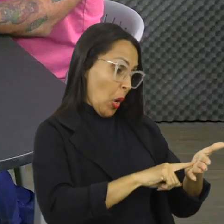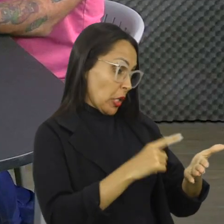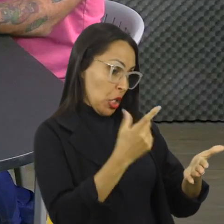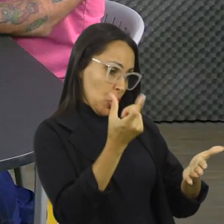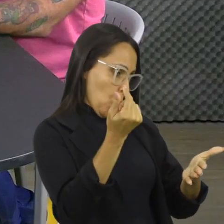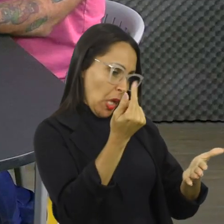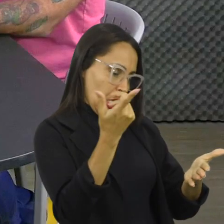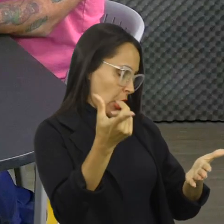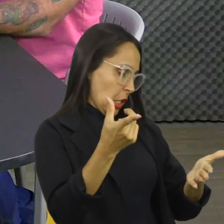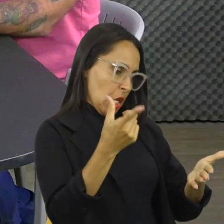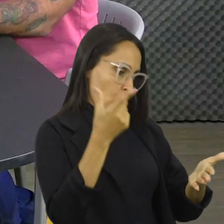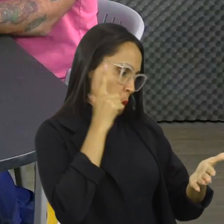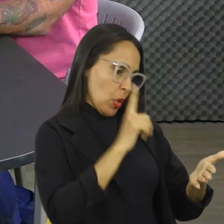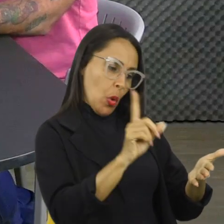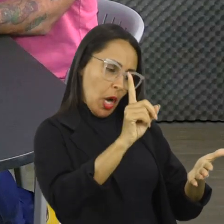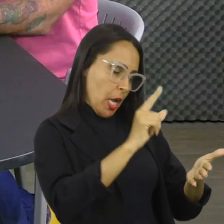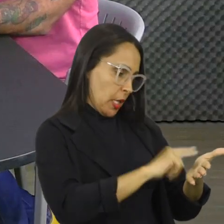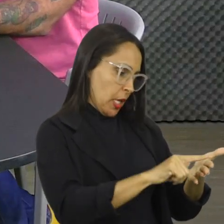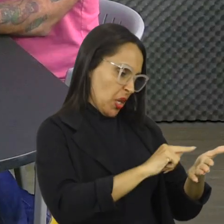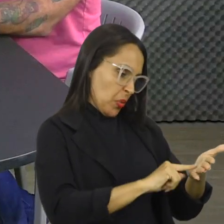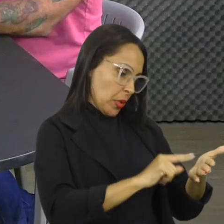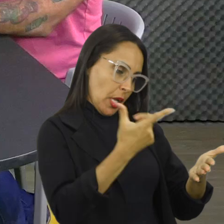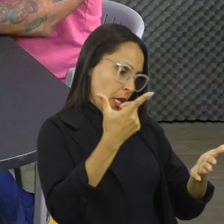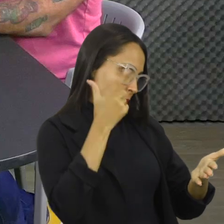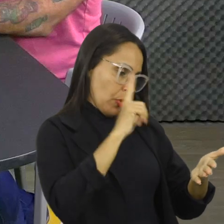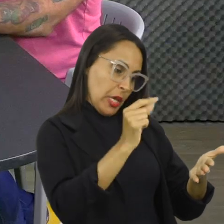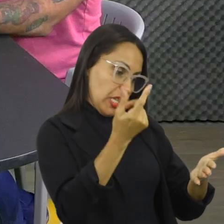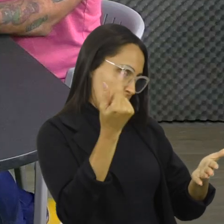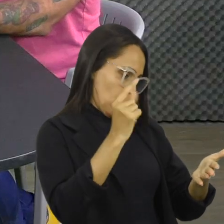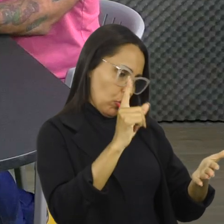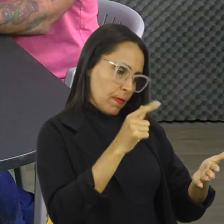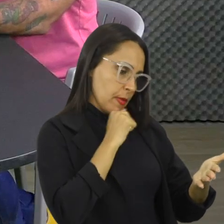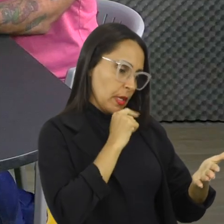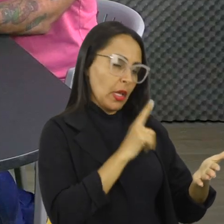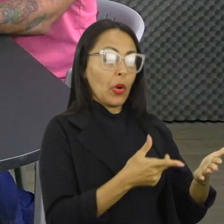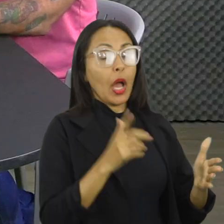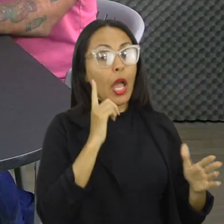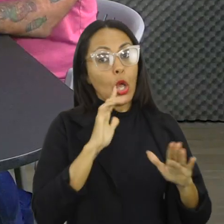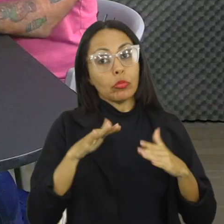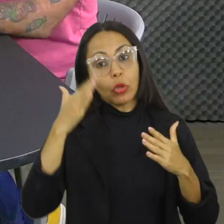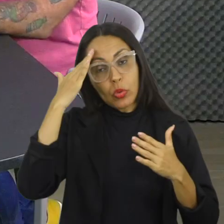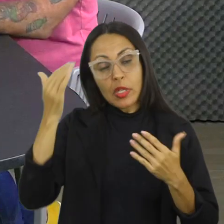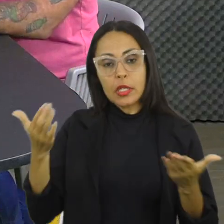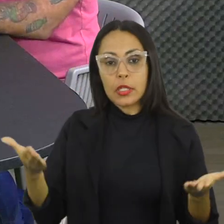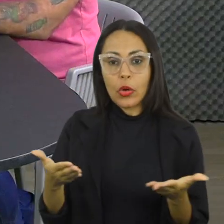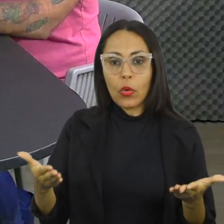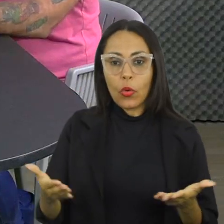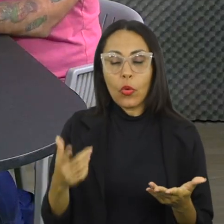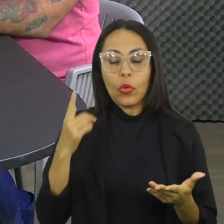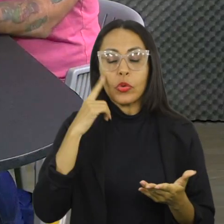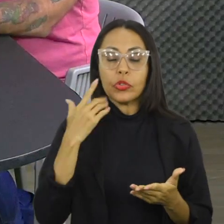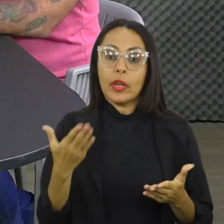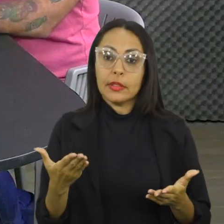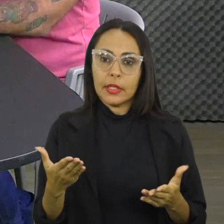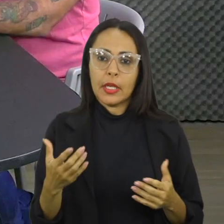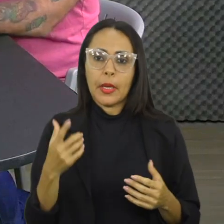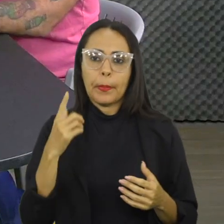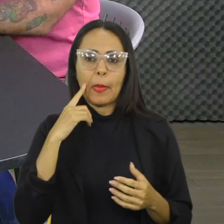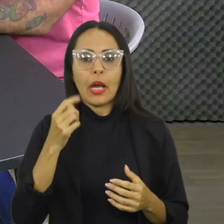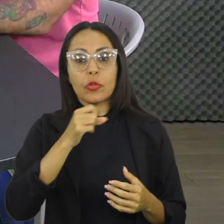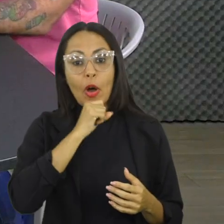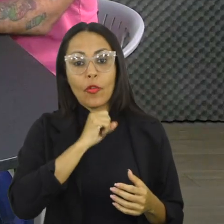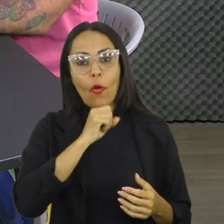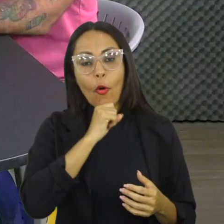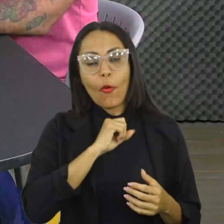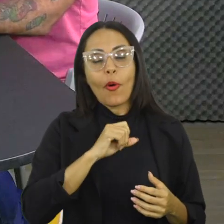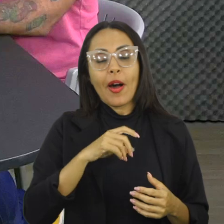isso aqui não é bom, isso aqui... Existia muito isso. Eu não sei se hoje ainda é assim, mas os teus avós fizeram essa cara porque achavam